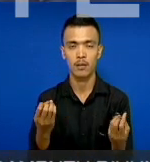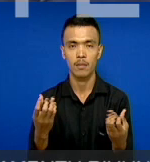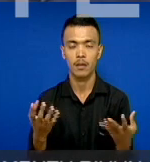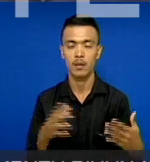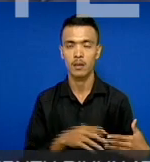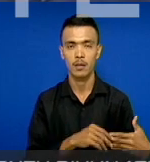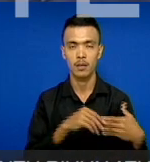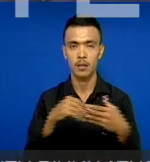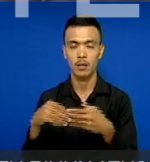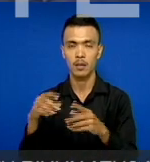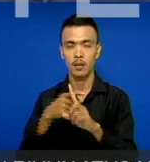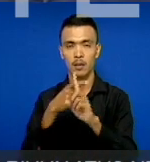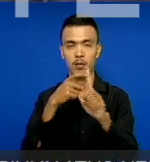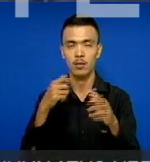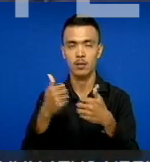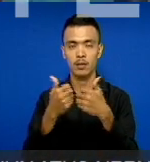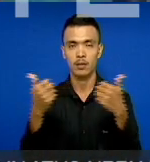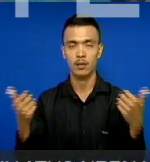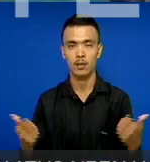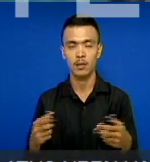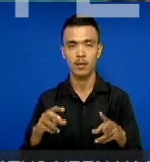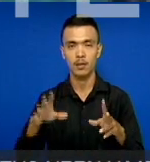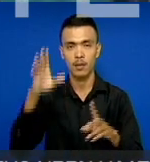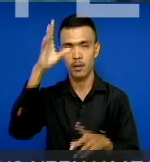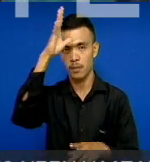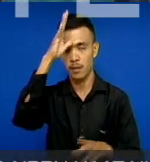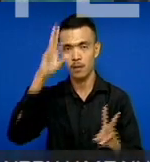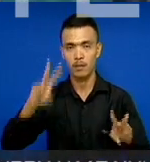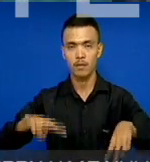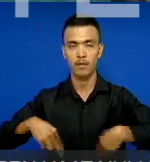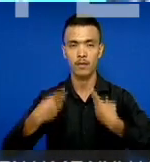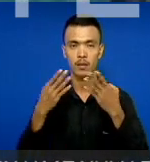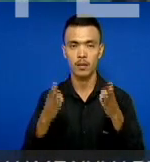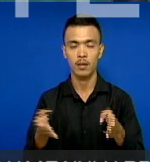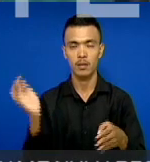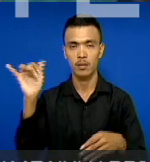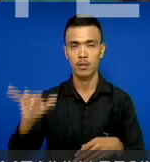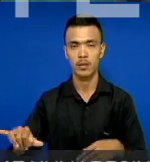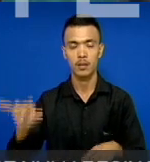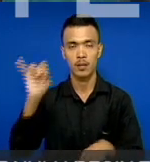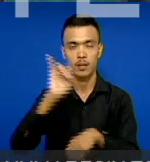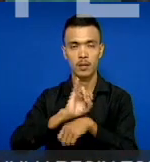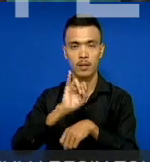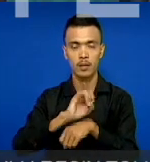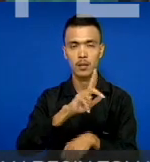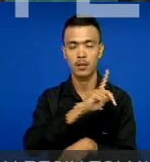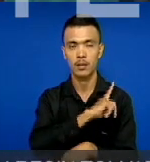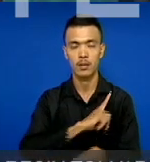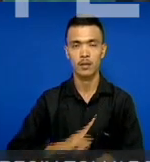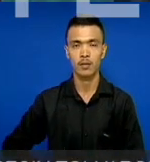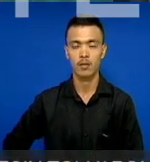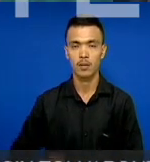husi e tenha pai pai veterano sira igrejas já católico sira mag